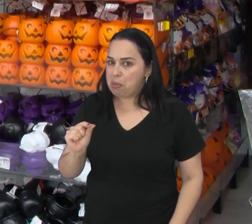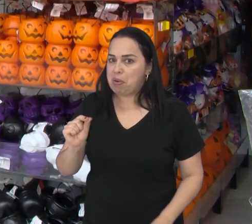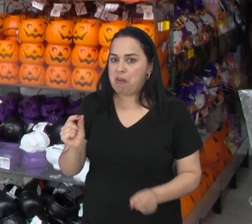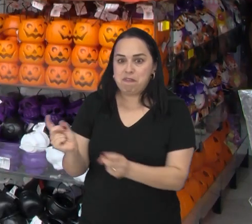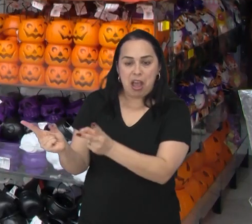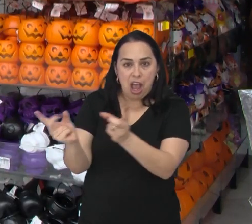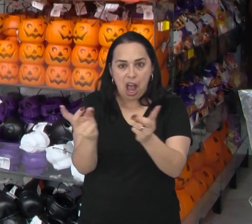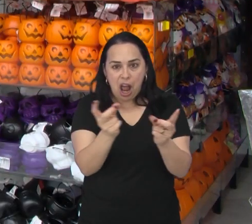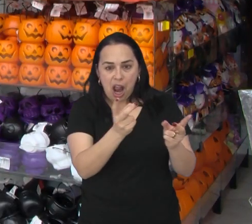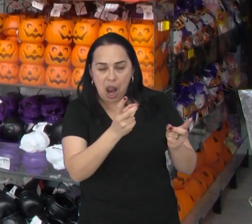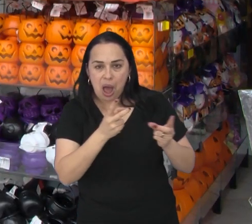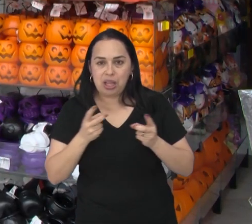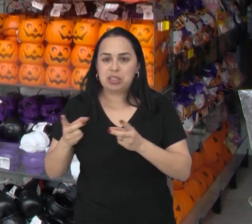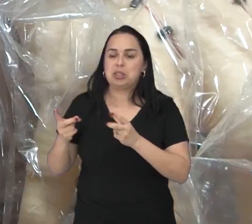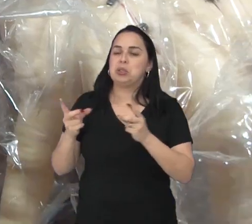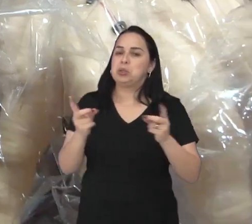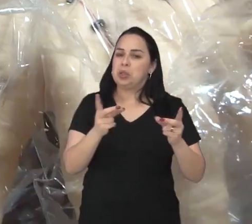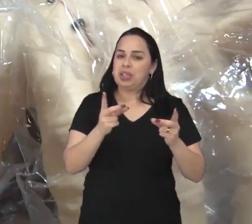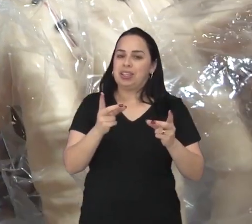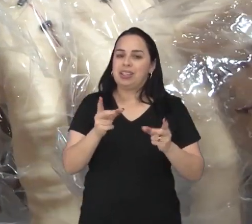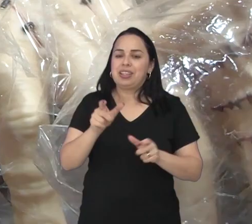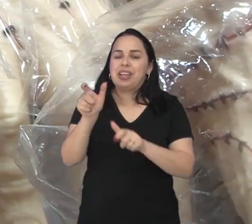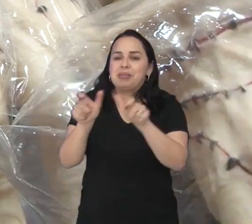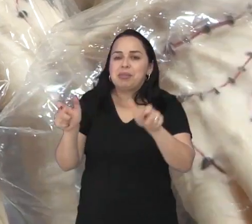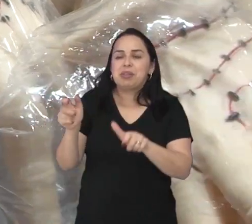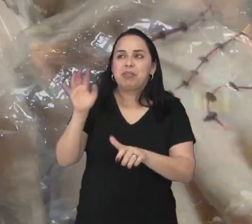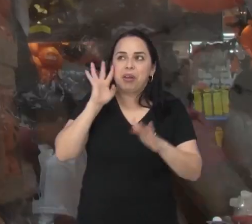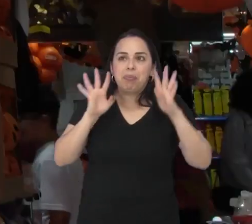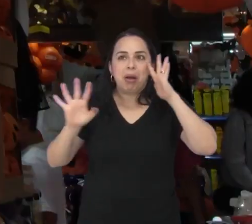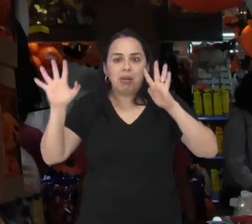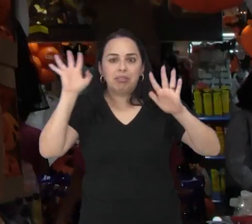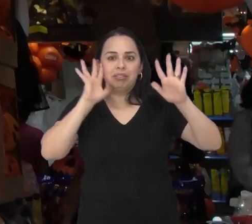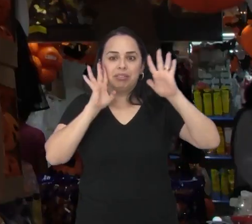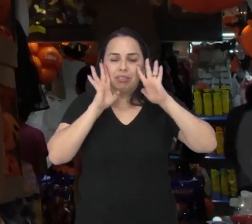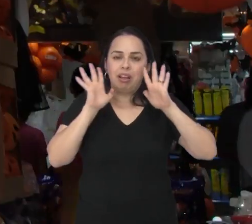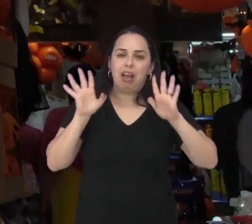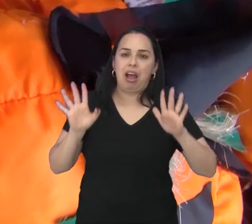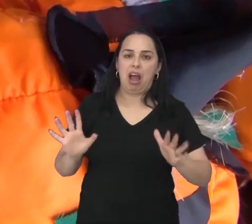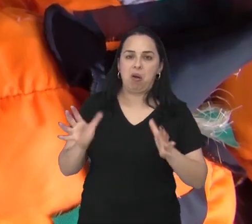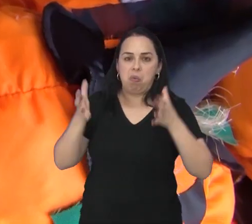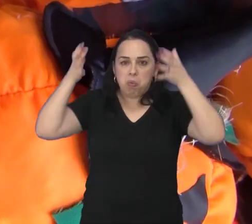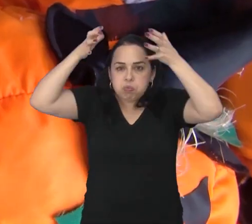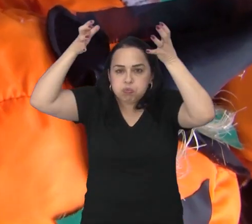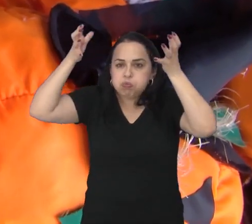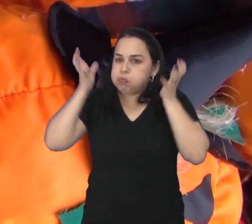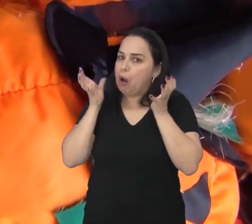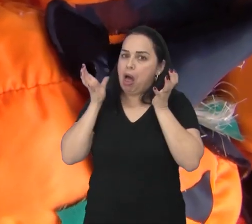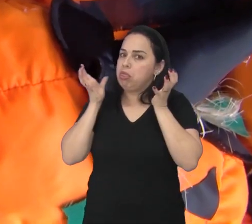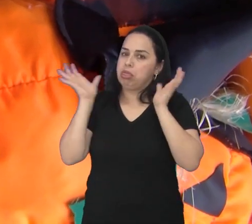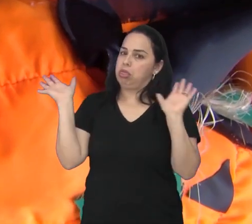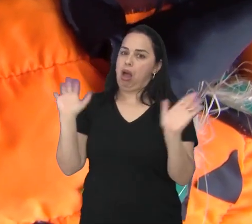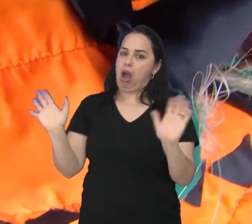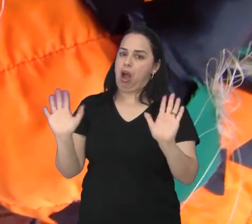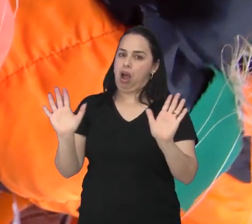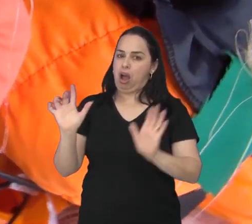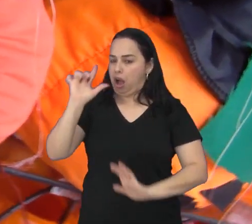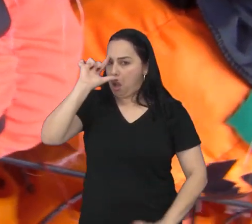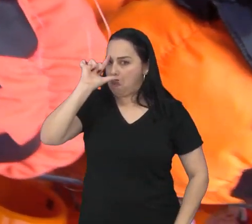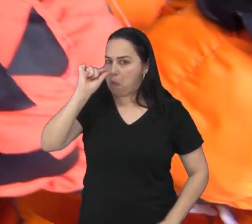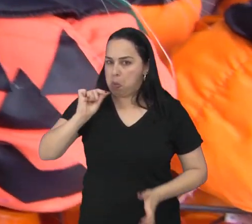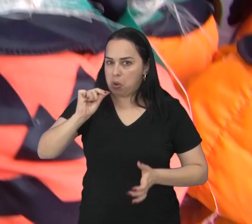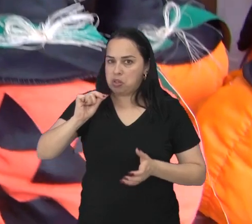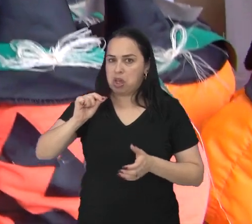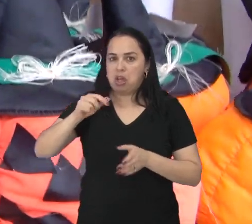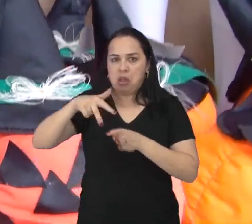conta das prateleiras das lojas. Itens que fazem parte do imaginário de todos. Mas sem essa de abóbora dessa vez, hein?